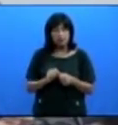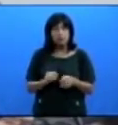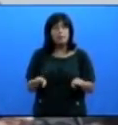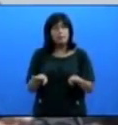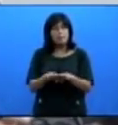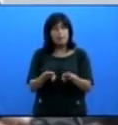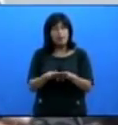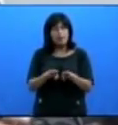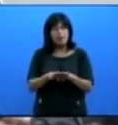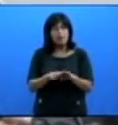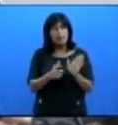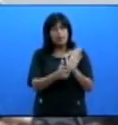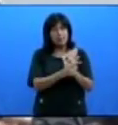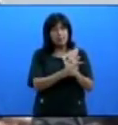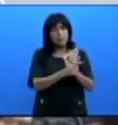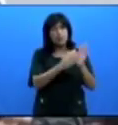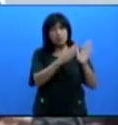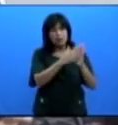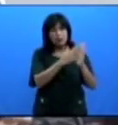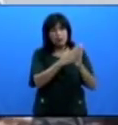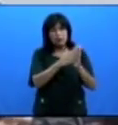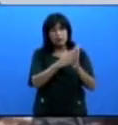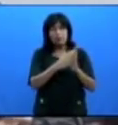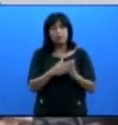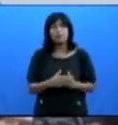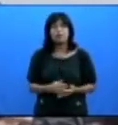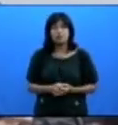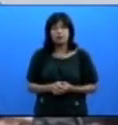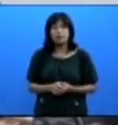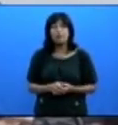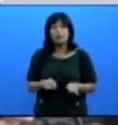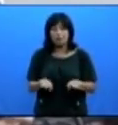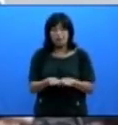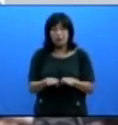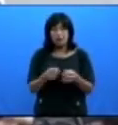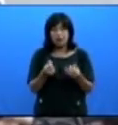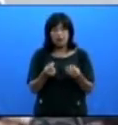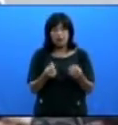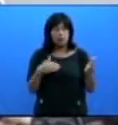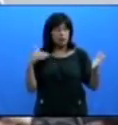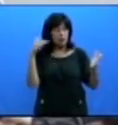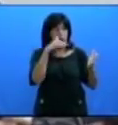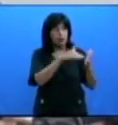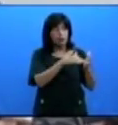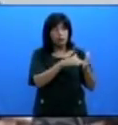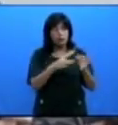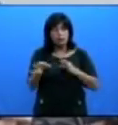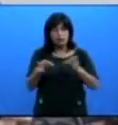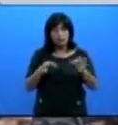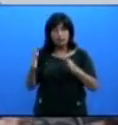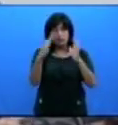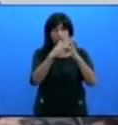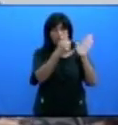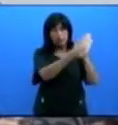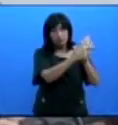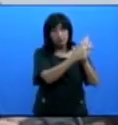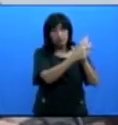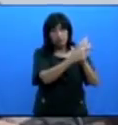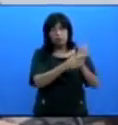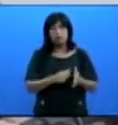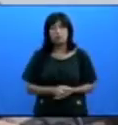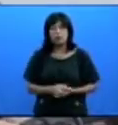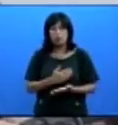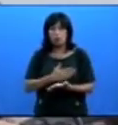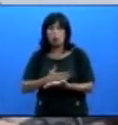emendas apresentadas diretamente à Comissão de Finanças e Orçamento desta Casa. Dando